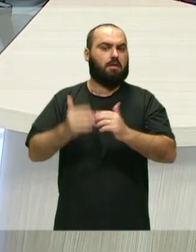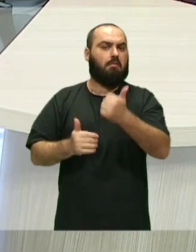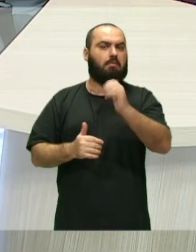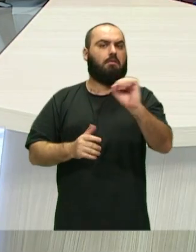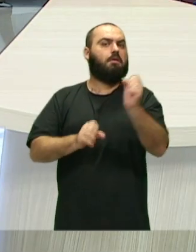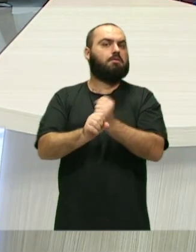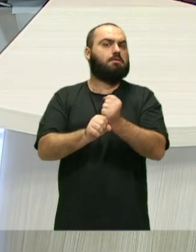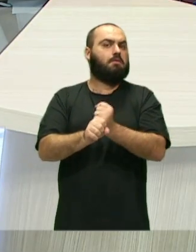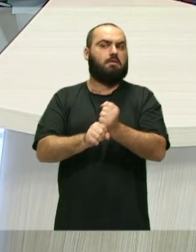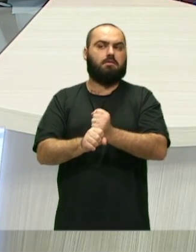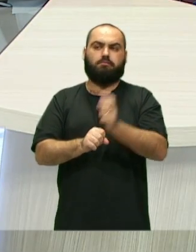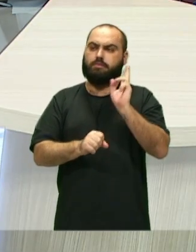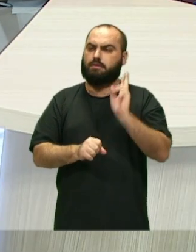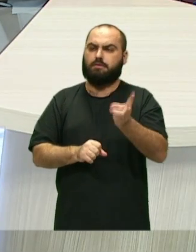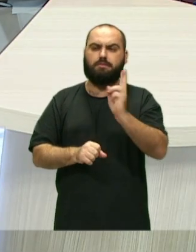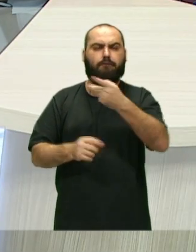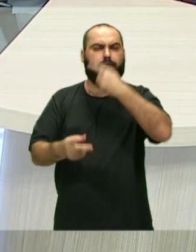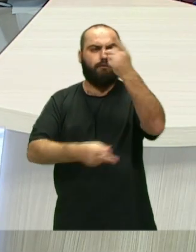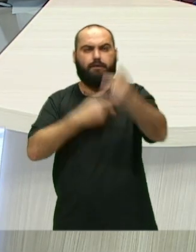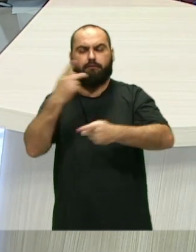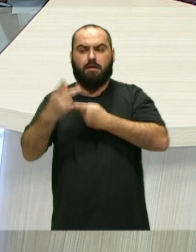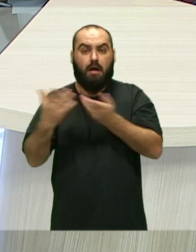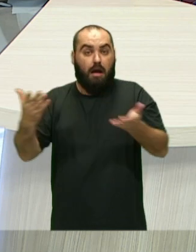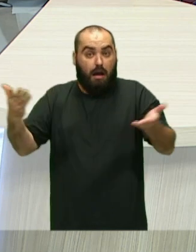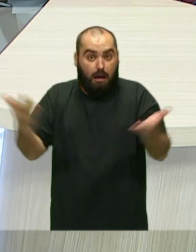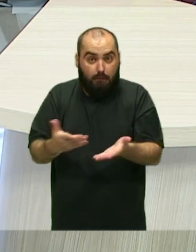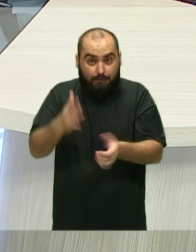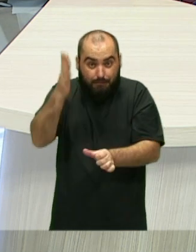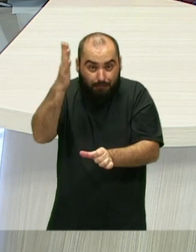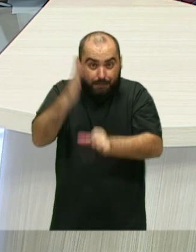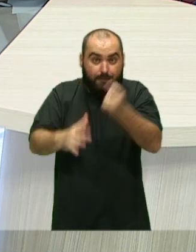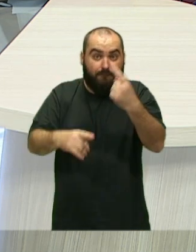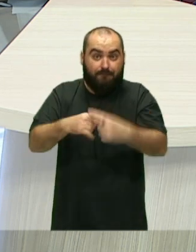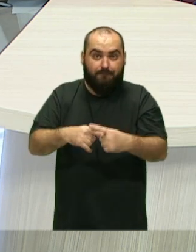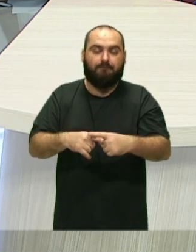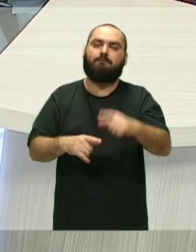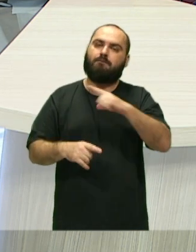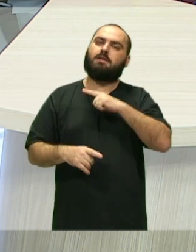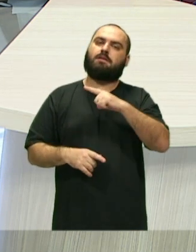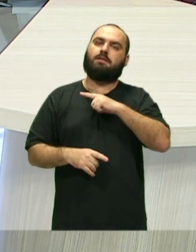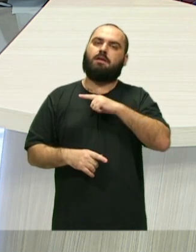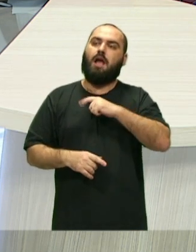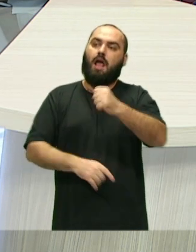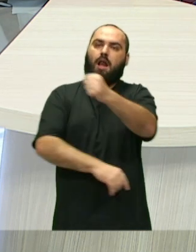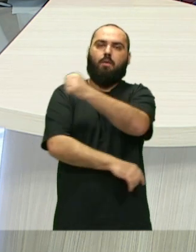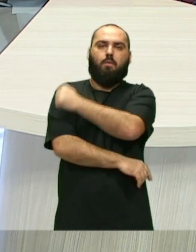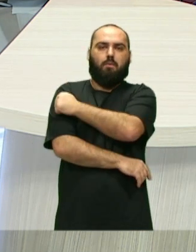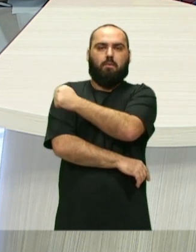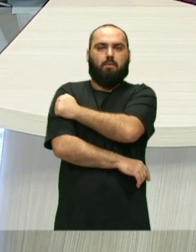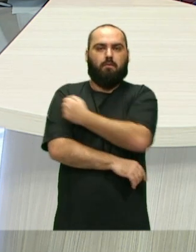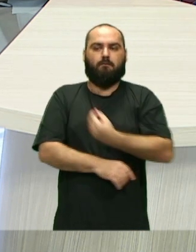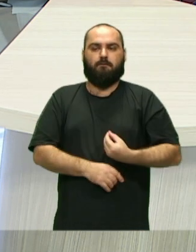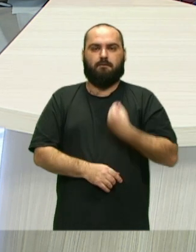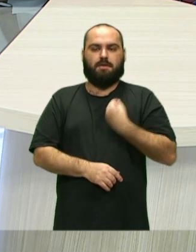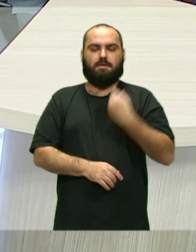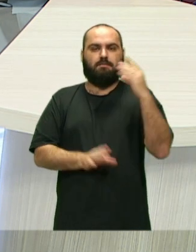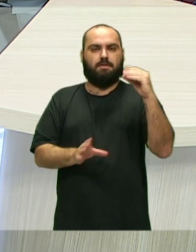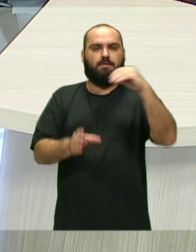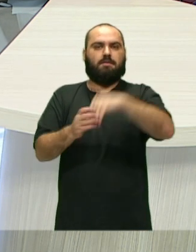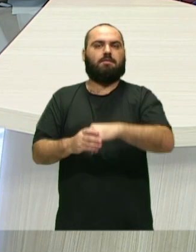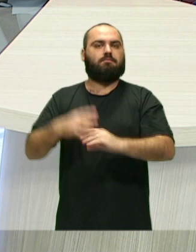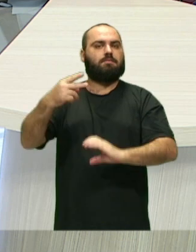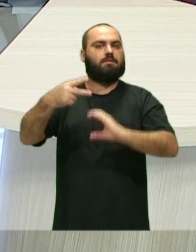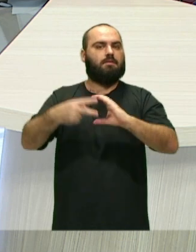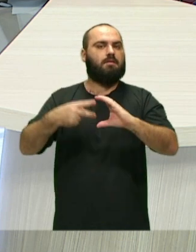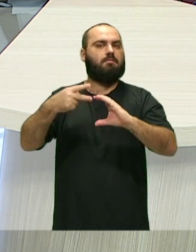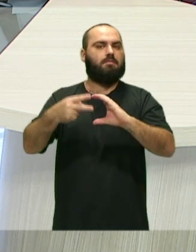câmara-mirim e agora efetivamente pela primeira vez esse ano teremos os estudantes aqui no na casa